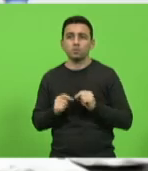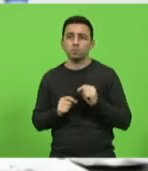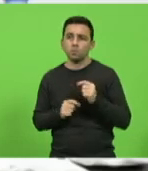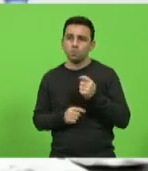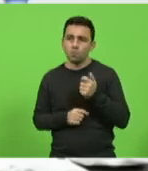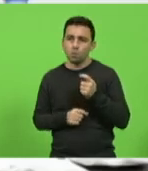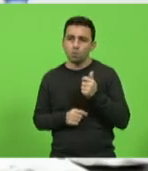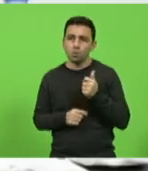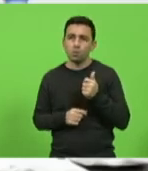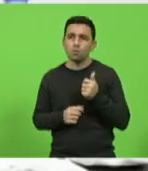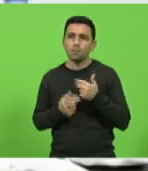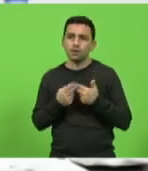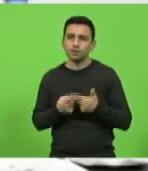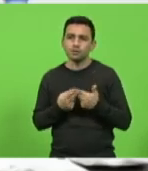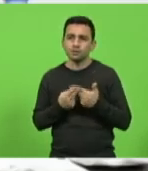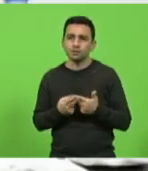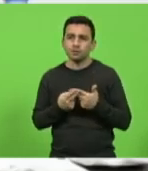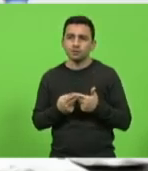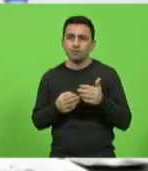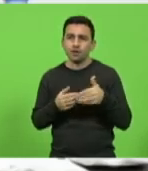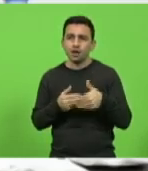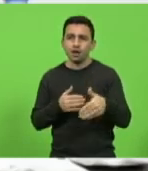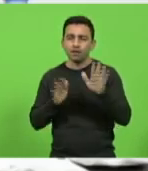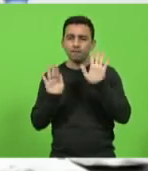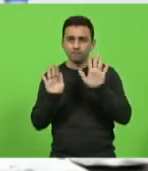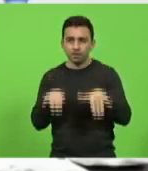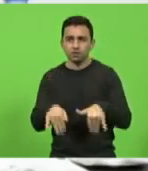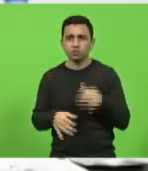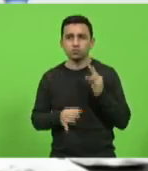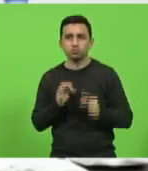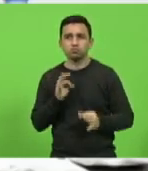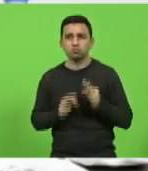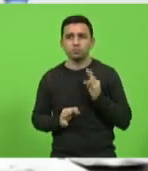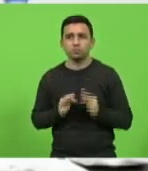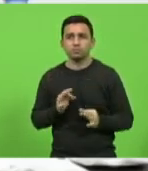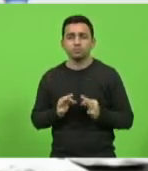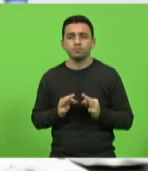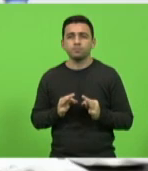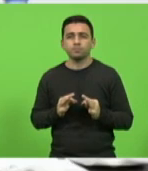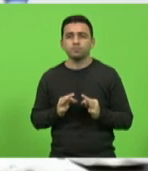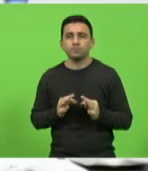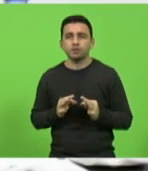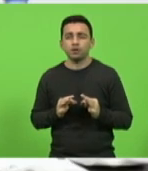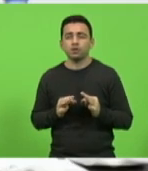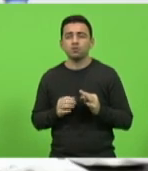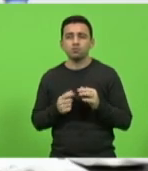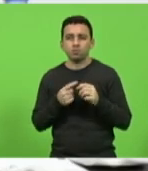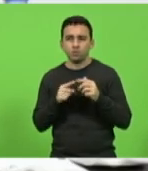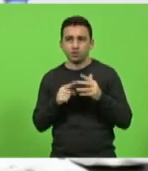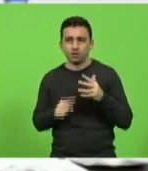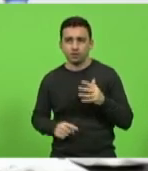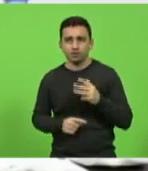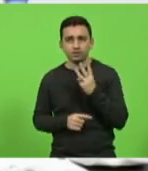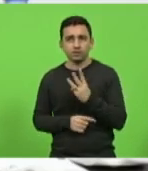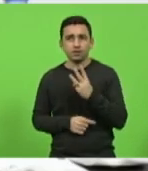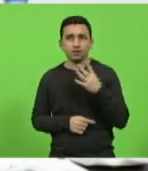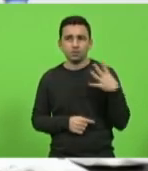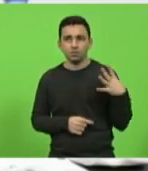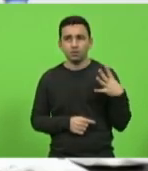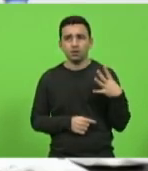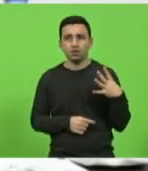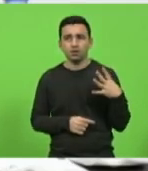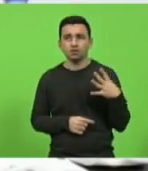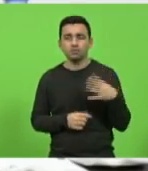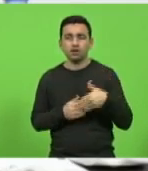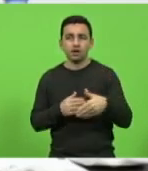e se tolerância nós estamos na fase final do julgamento e 8034 do roteiro determina agora que